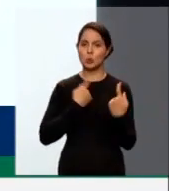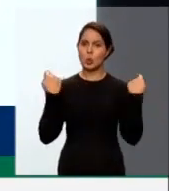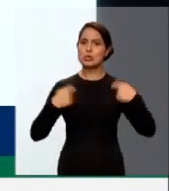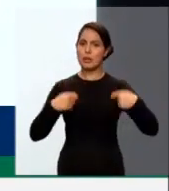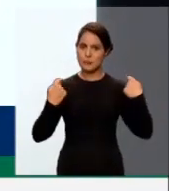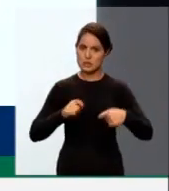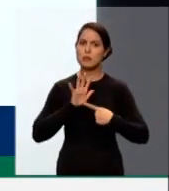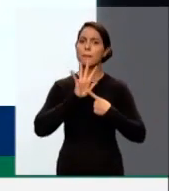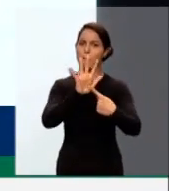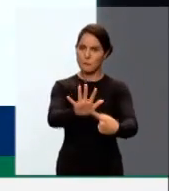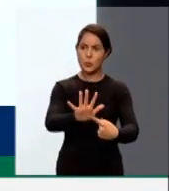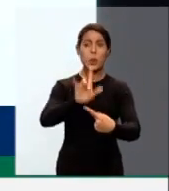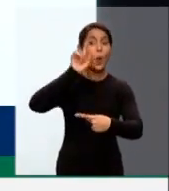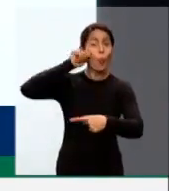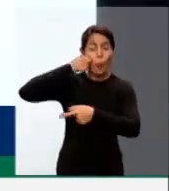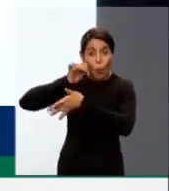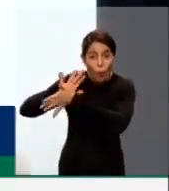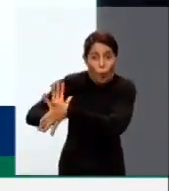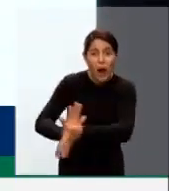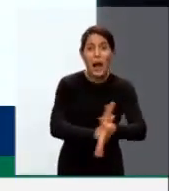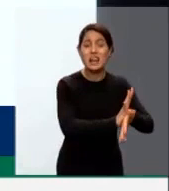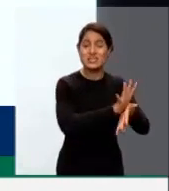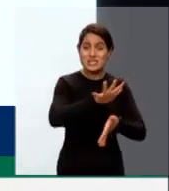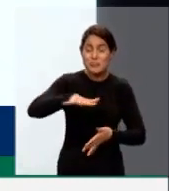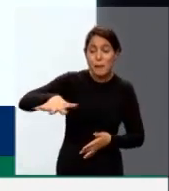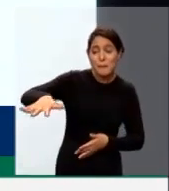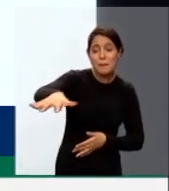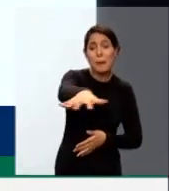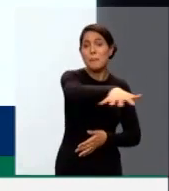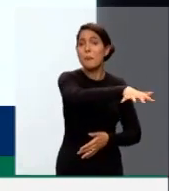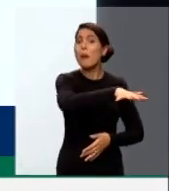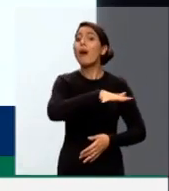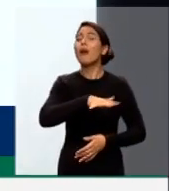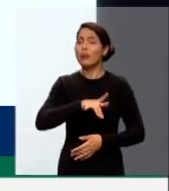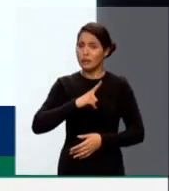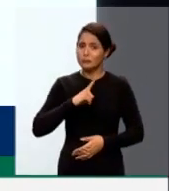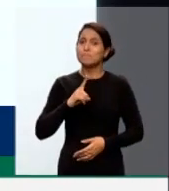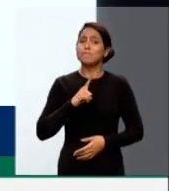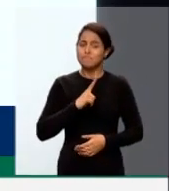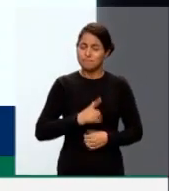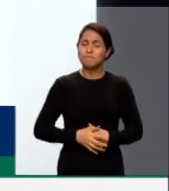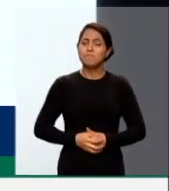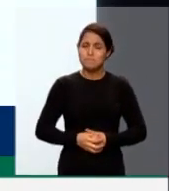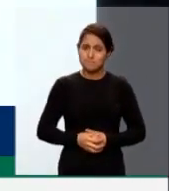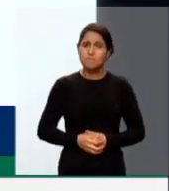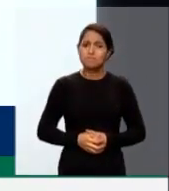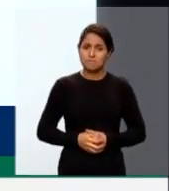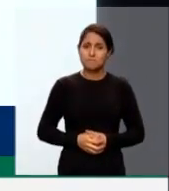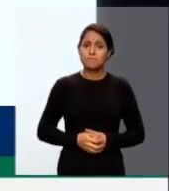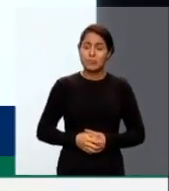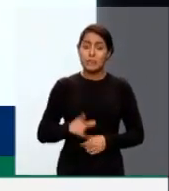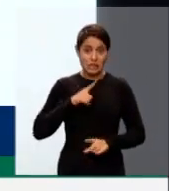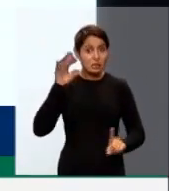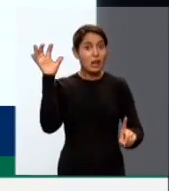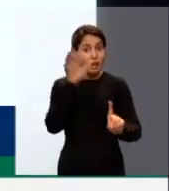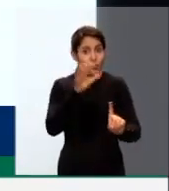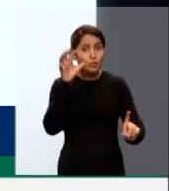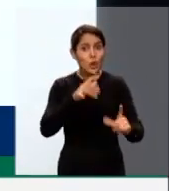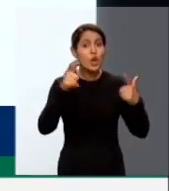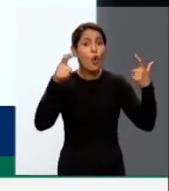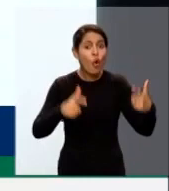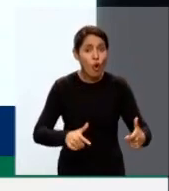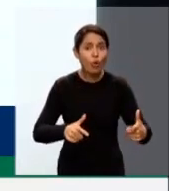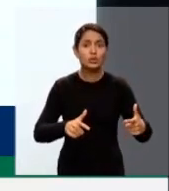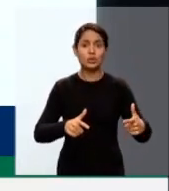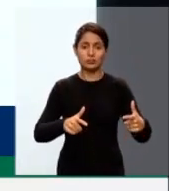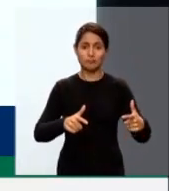quanto o racismo está permeando todas as áreas e interferindo, portanto, não só diretamente, mas